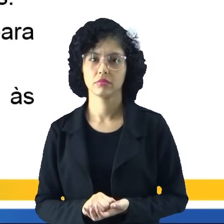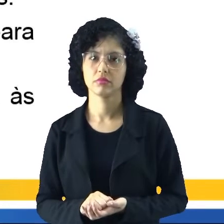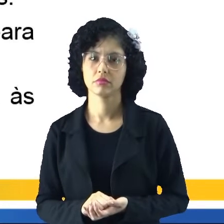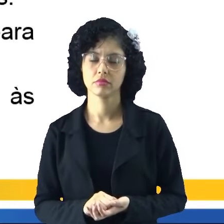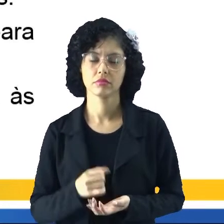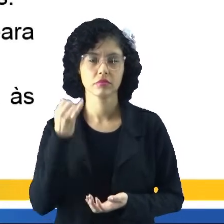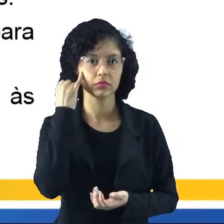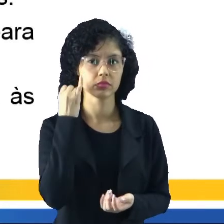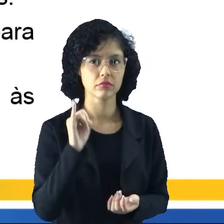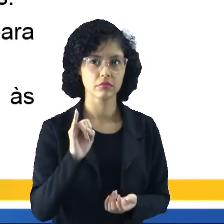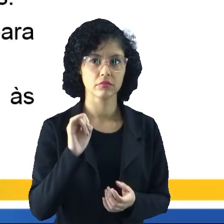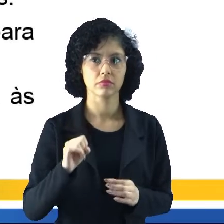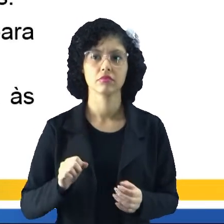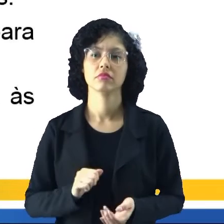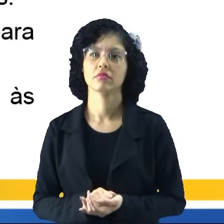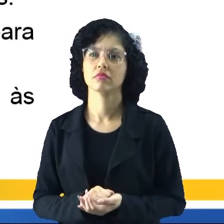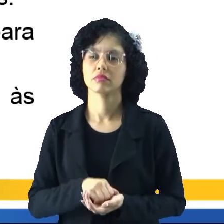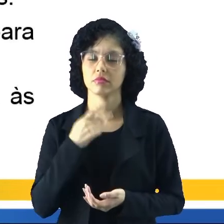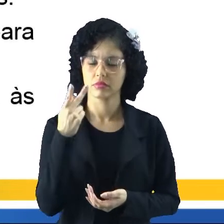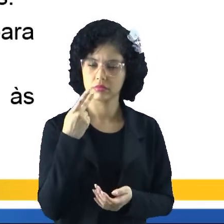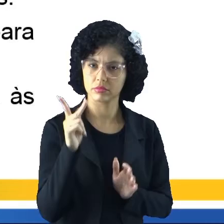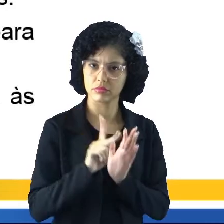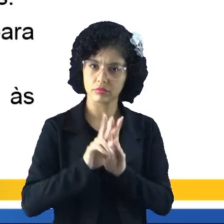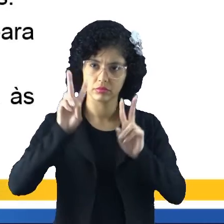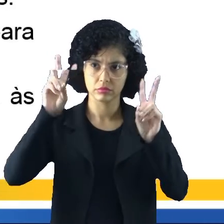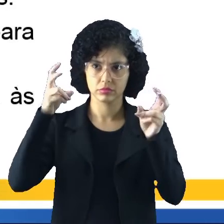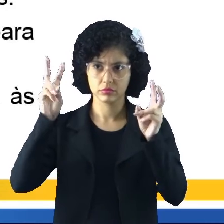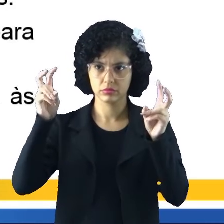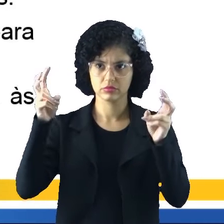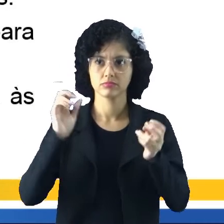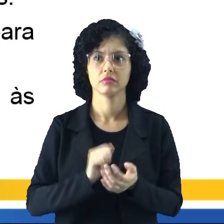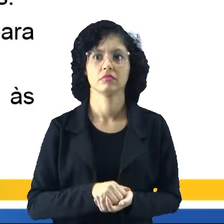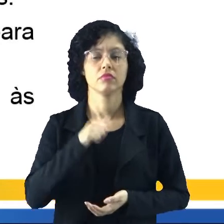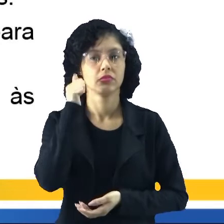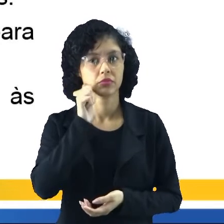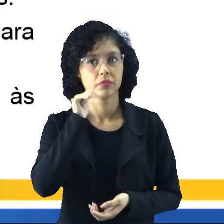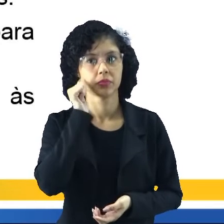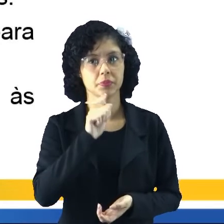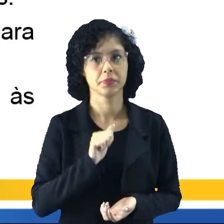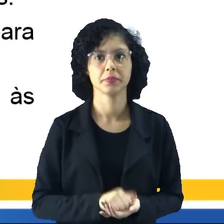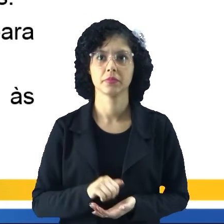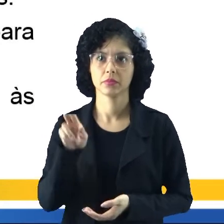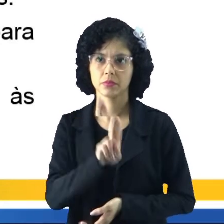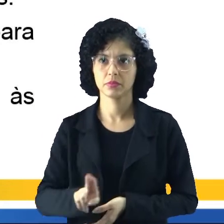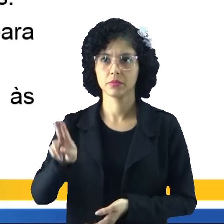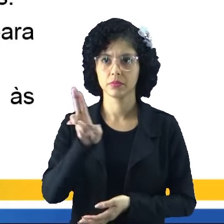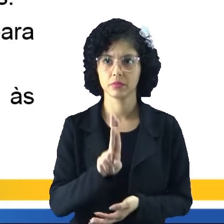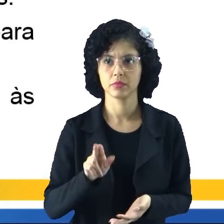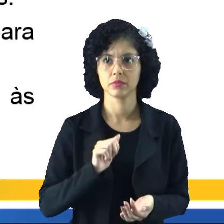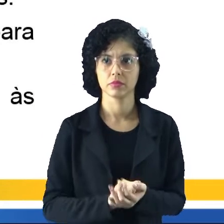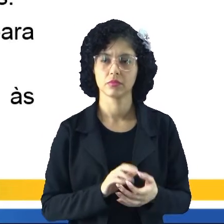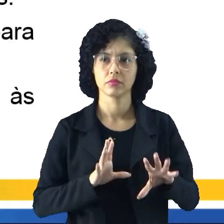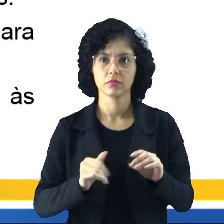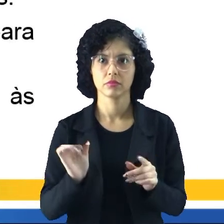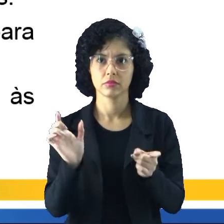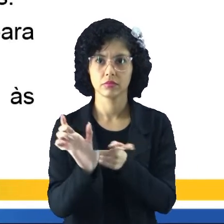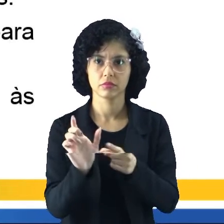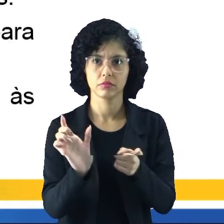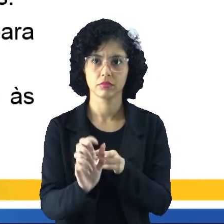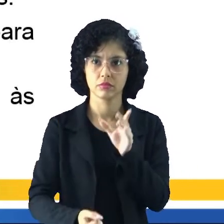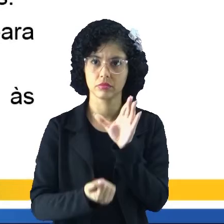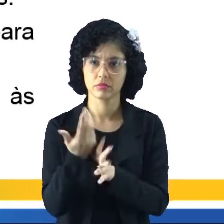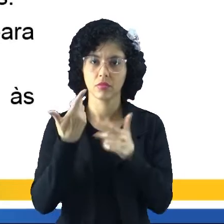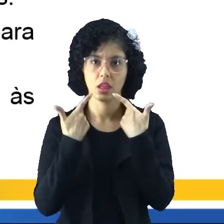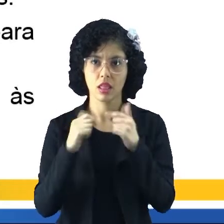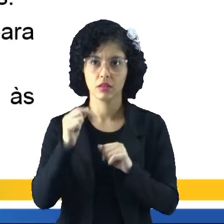pega essa ideia central do que está falando o termo, né? Mulheres, utilizando-se de um recurso de formação da palavra existente